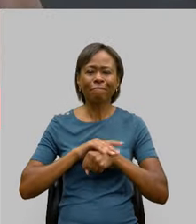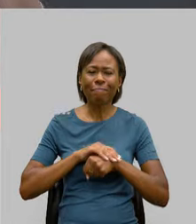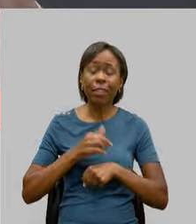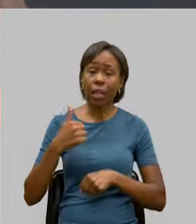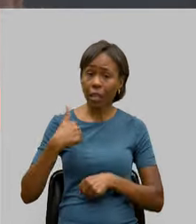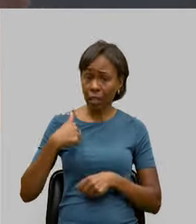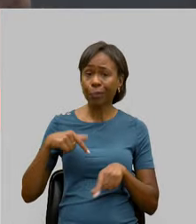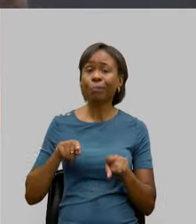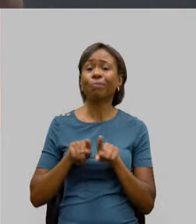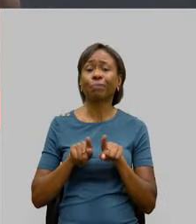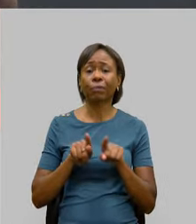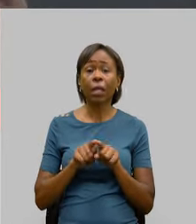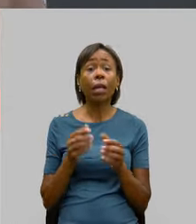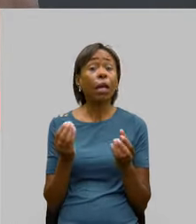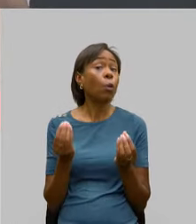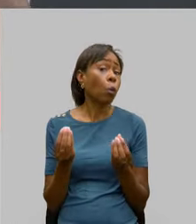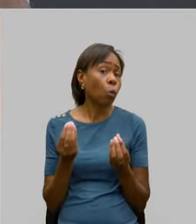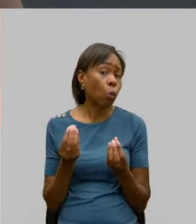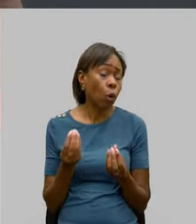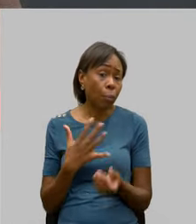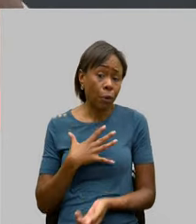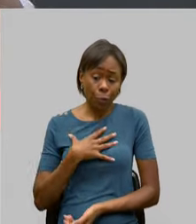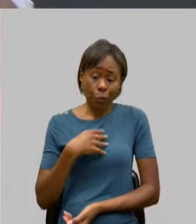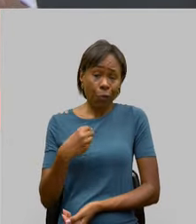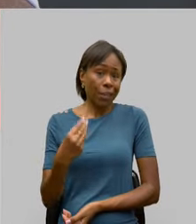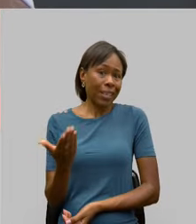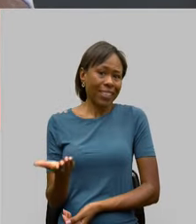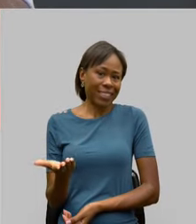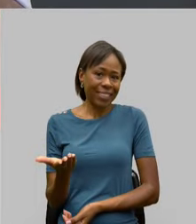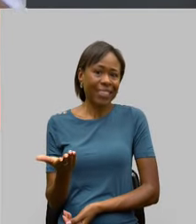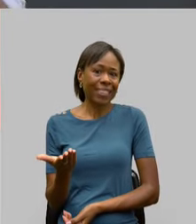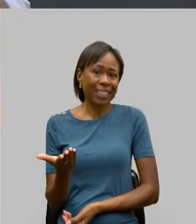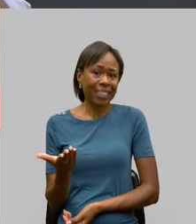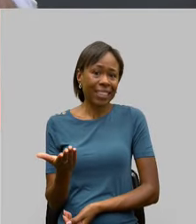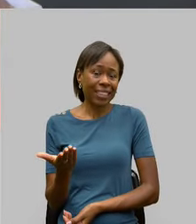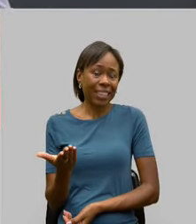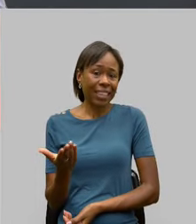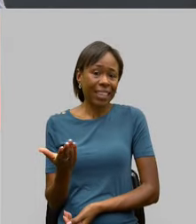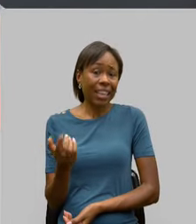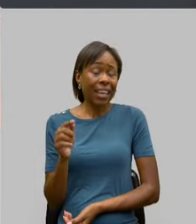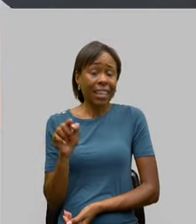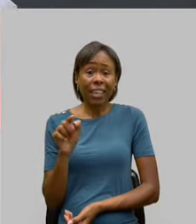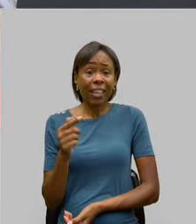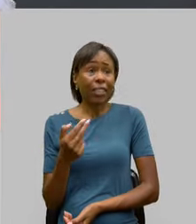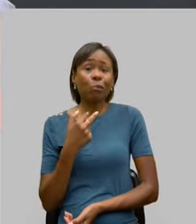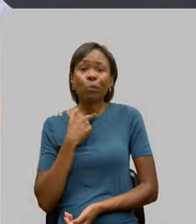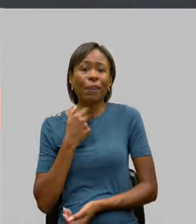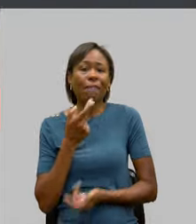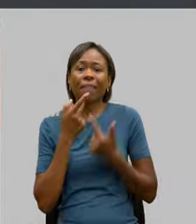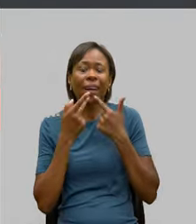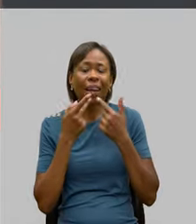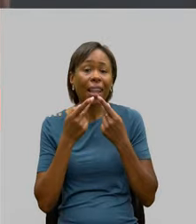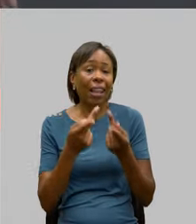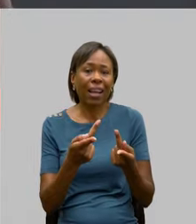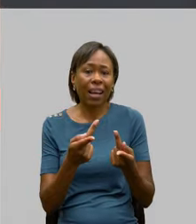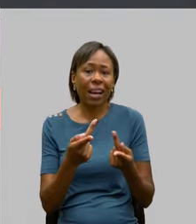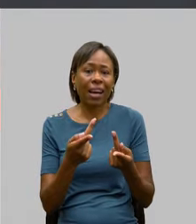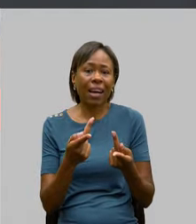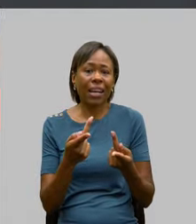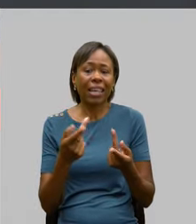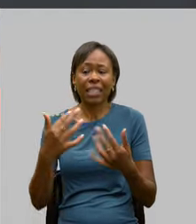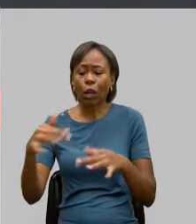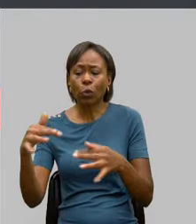como que ficou o Samuel que não podia falar para mim mãe isso me indignou muito mãe eu tô sentindo